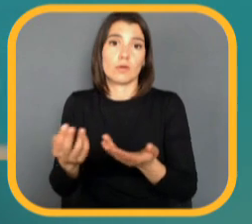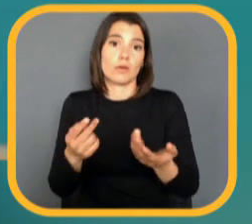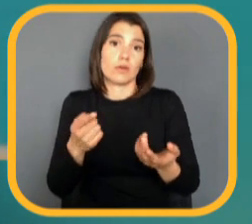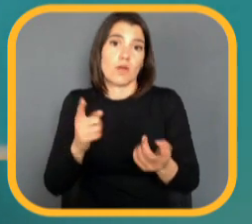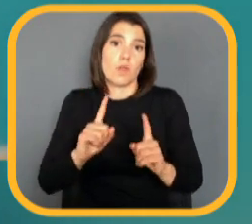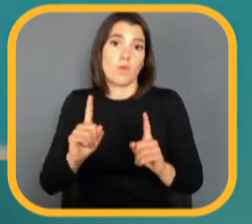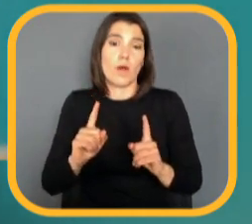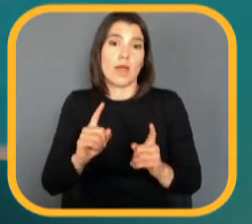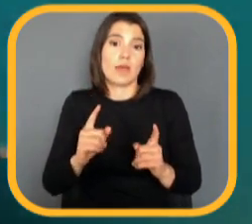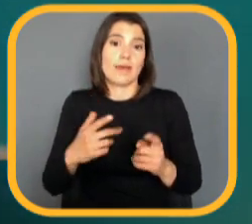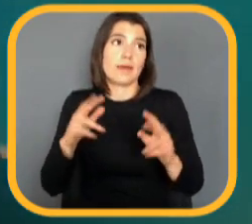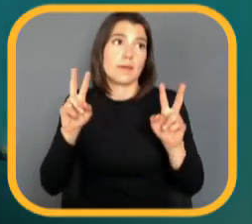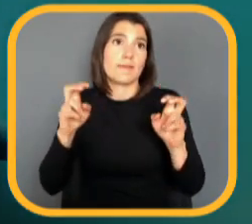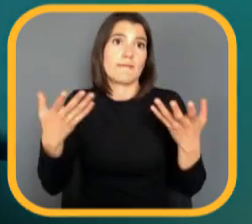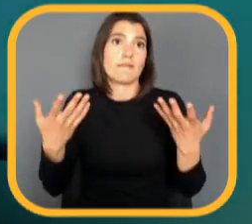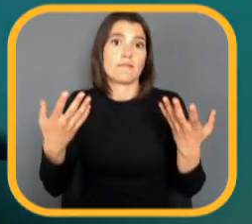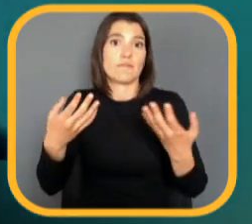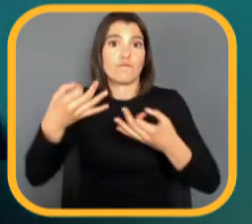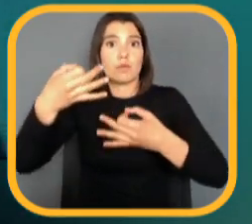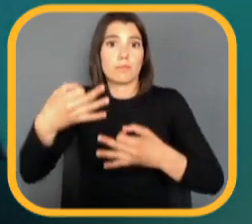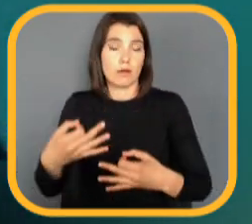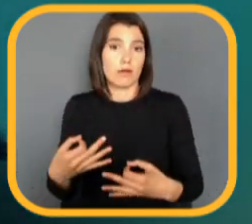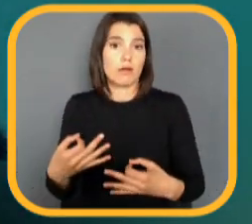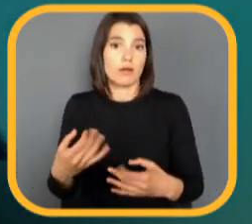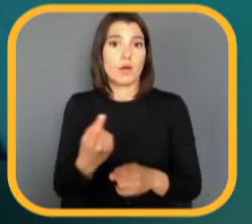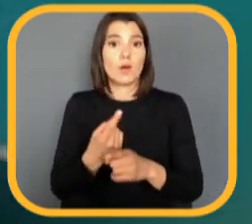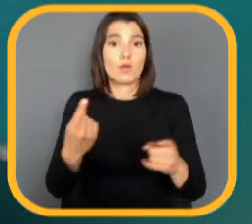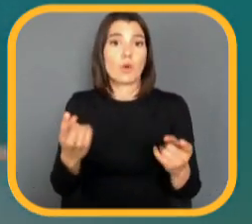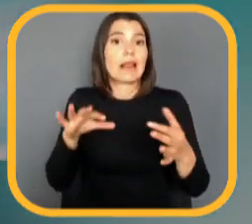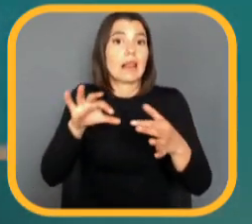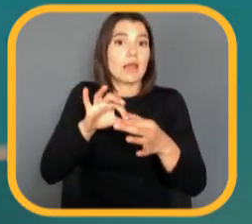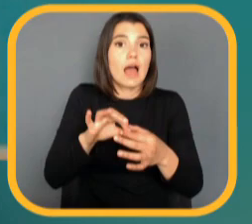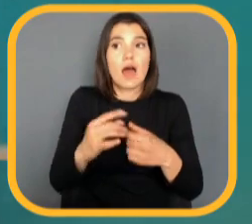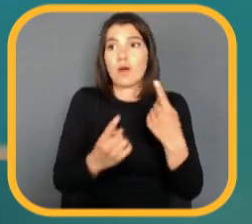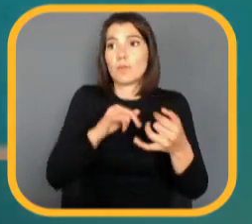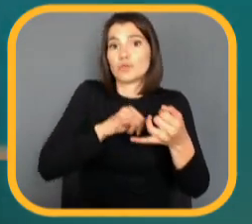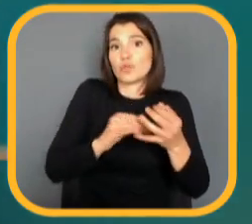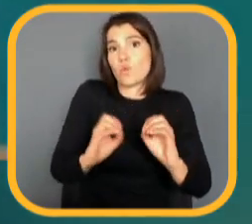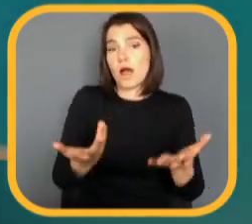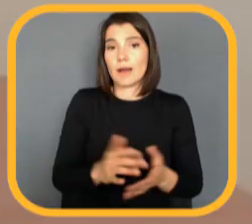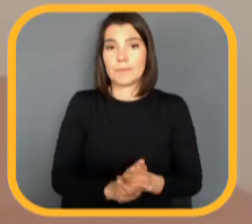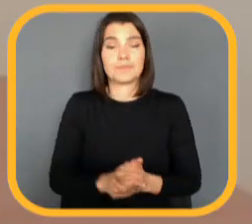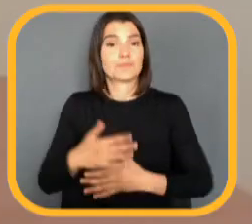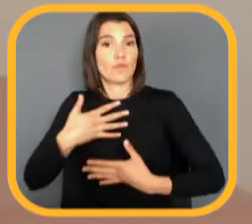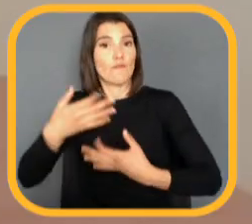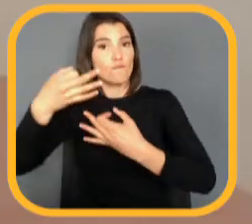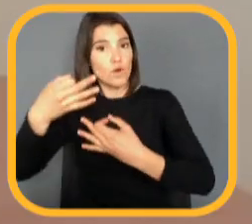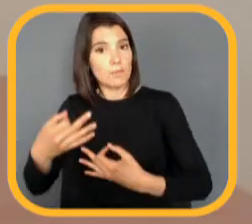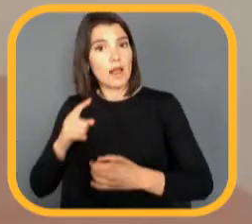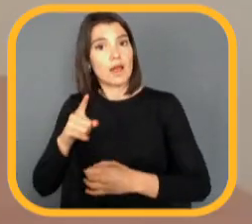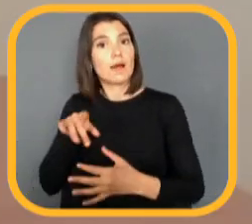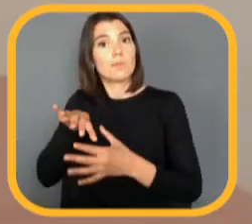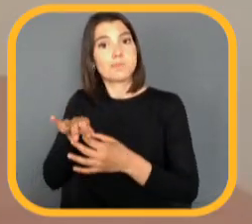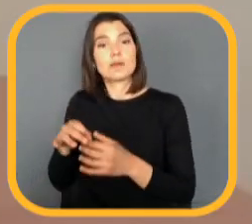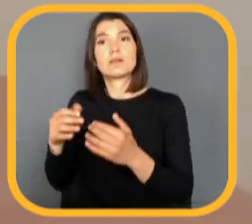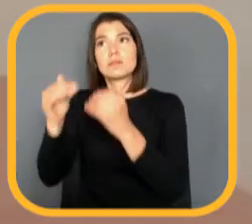seria, não seria propriamente formal no sentido em que não é enquadrado por alguma organização. O voluntariado